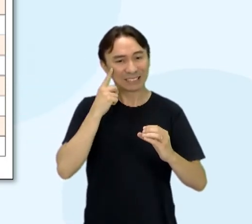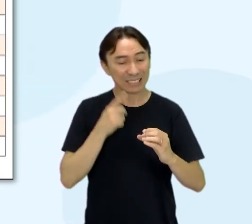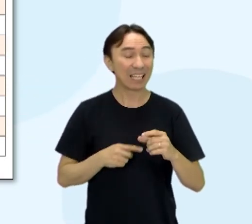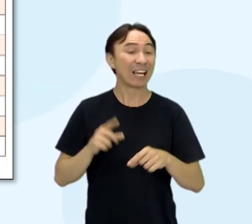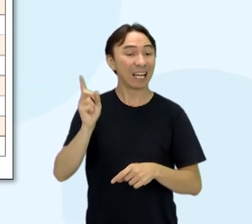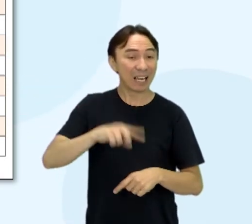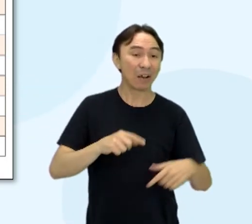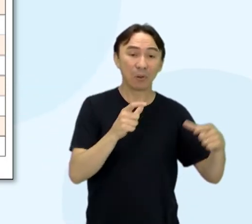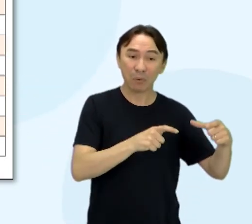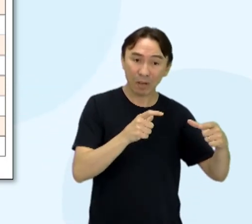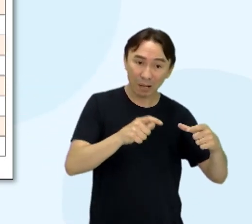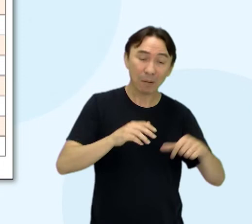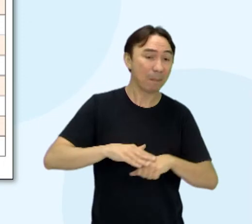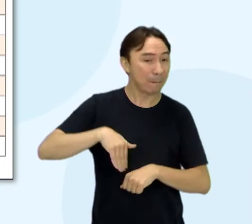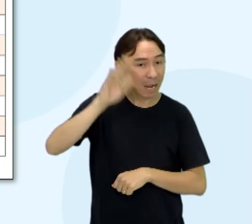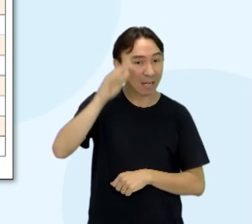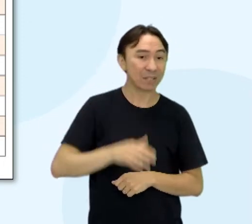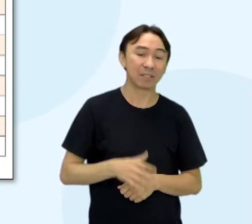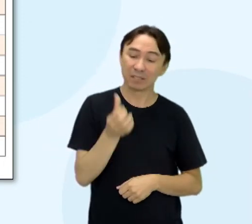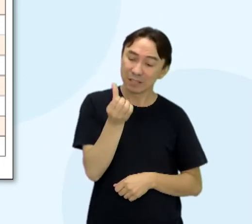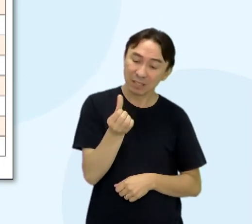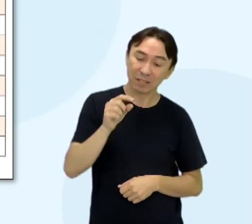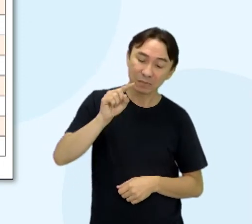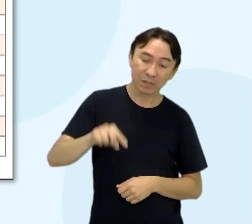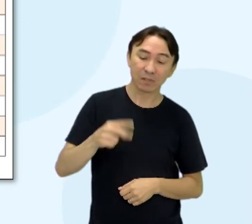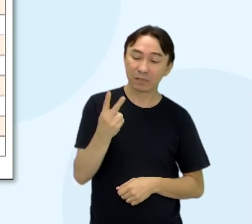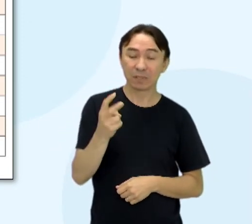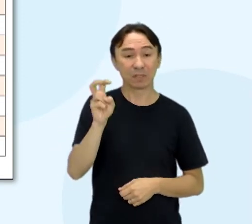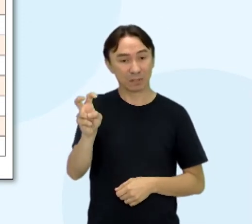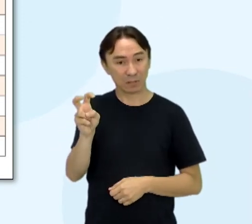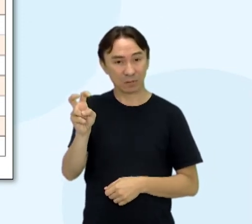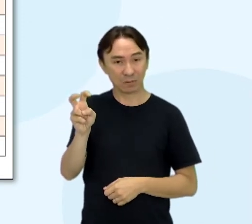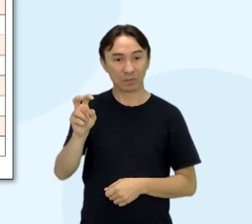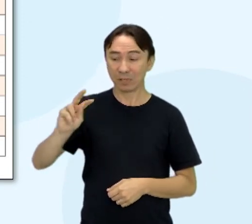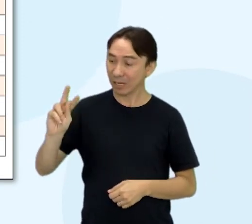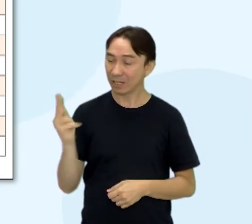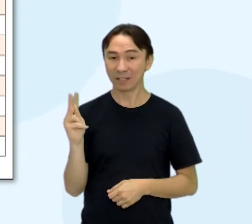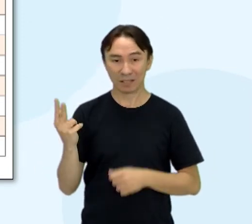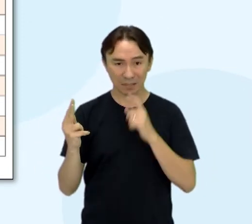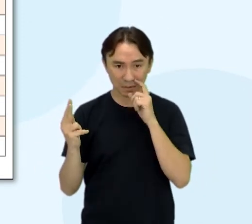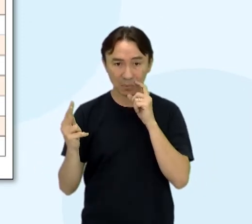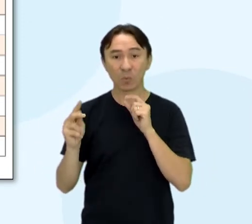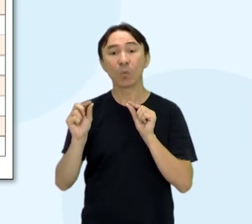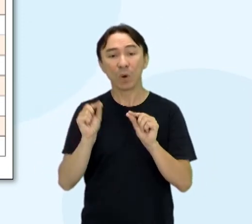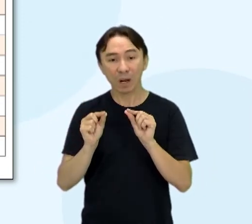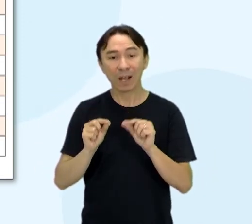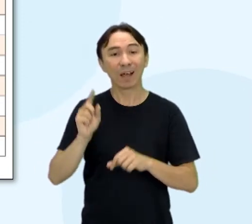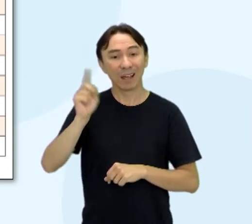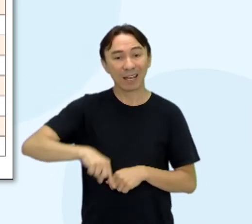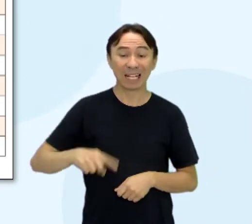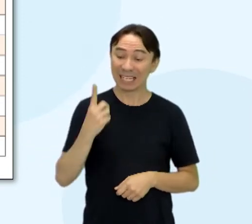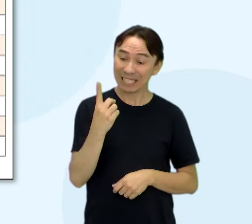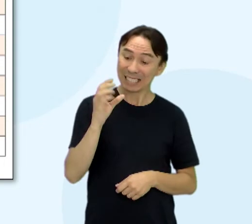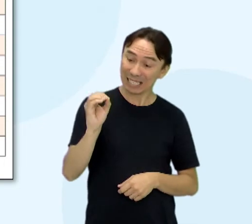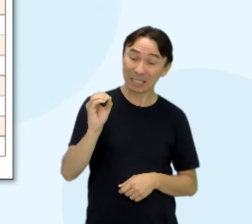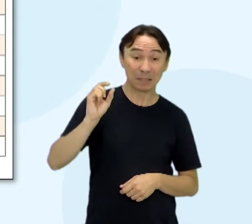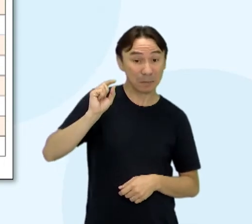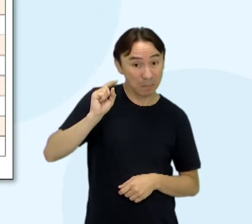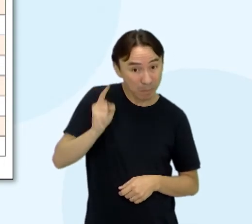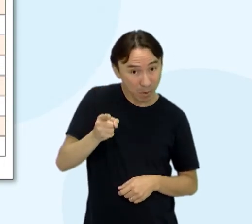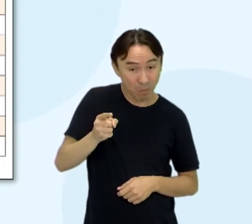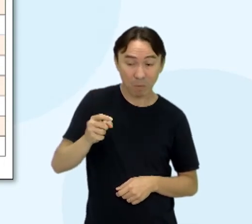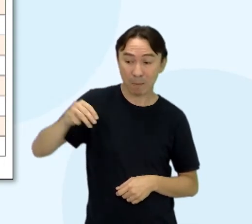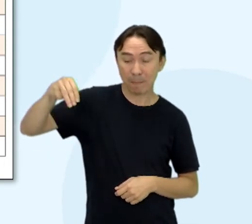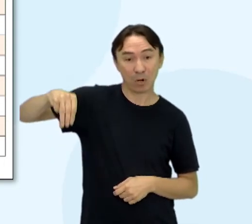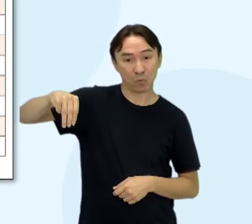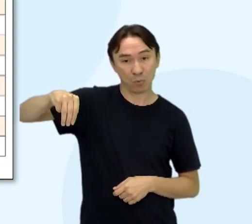6,25 hectares, e aí acontece, 1 hectare equivale a 10 mil metros quadrados, tá vendo? Então